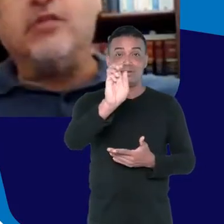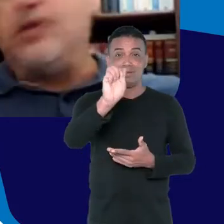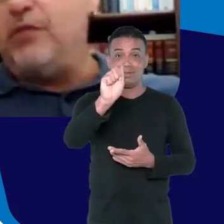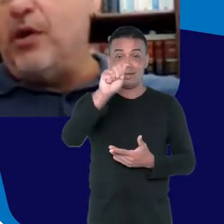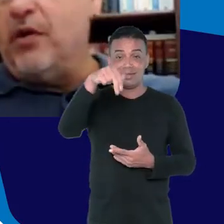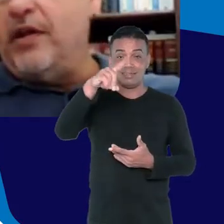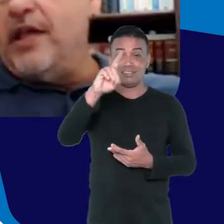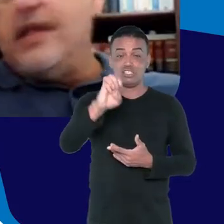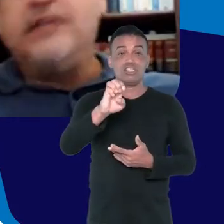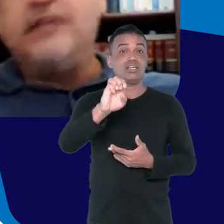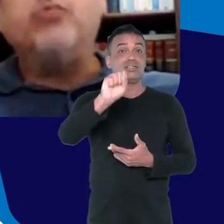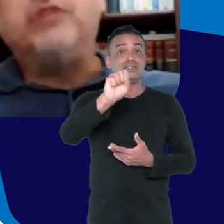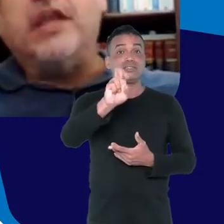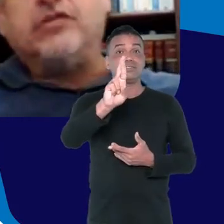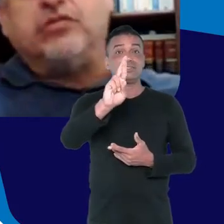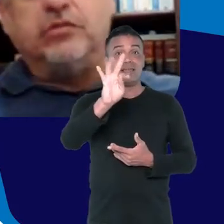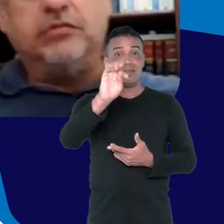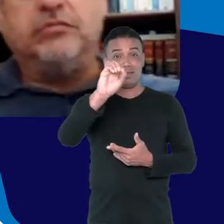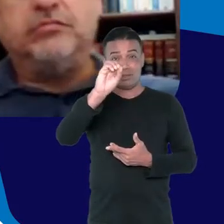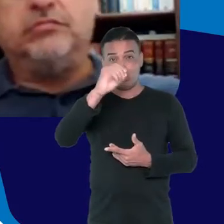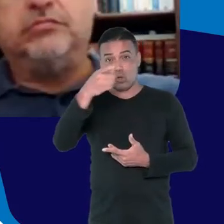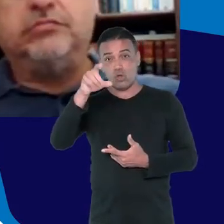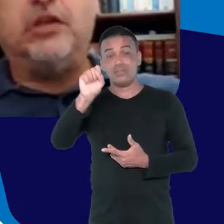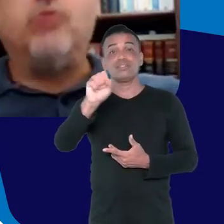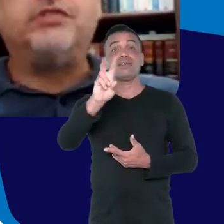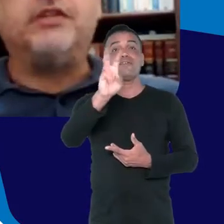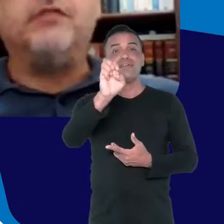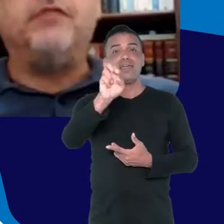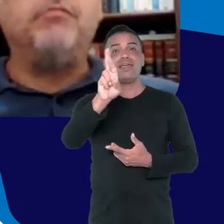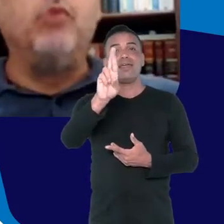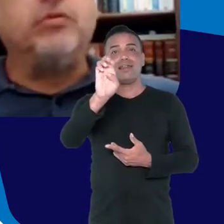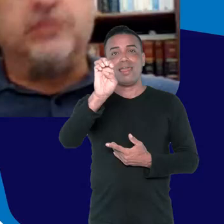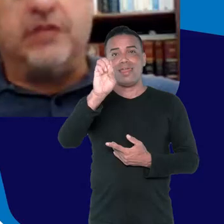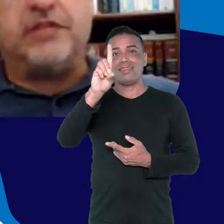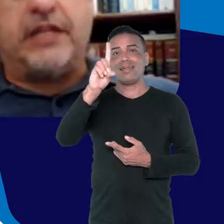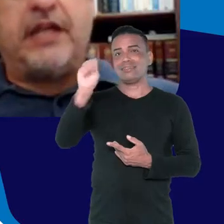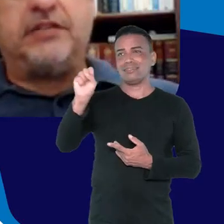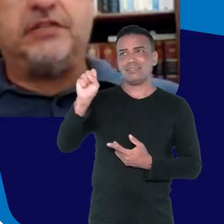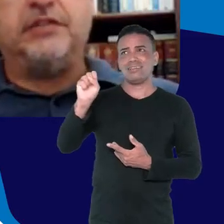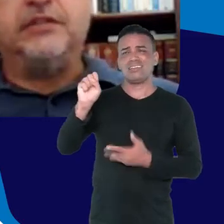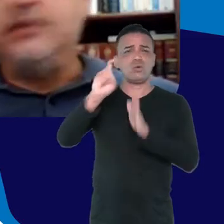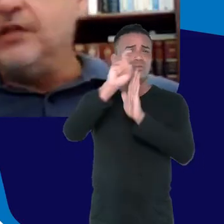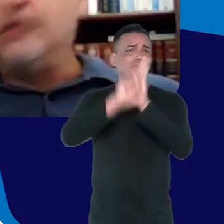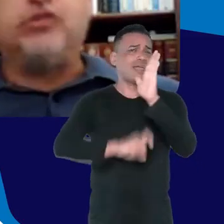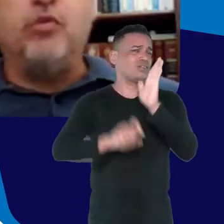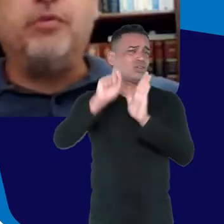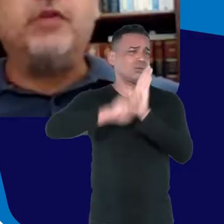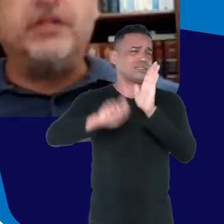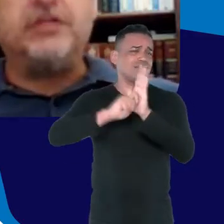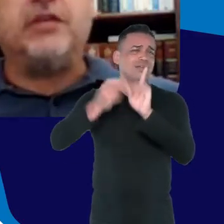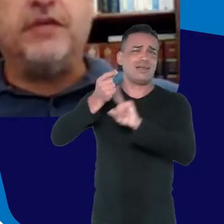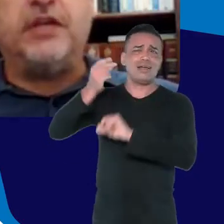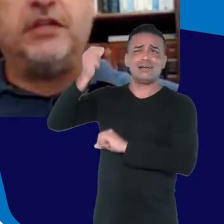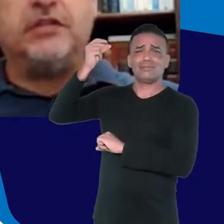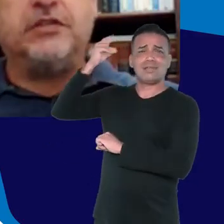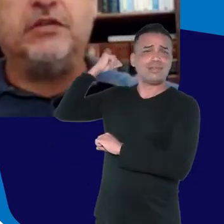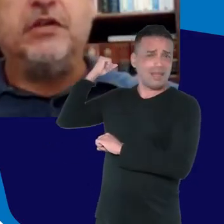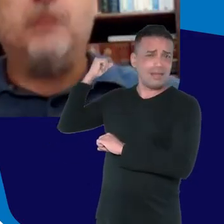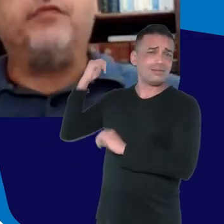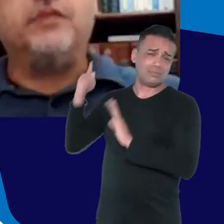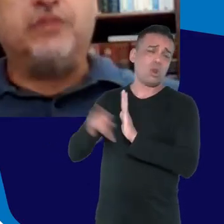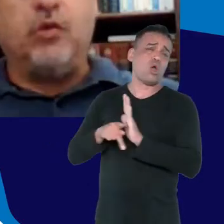é aquilo, Gabriel? Isso é um texto que eu escrevi há muitos anos atrás sobre o Grande Sertão